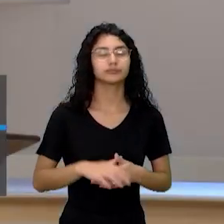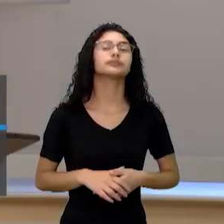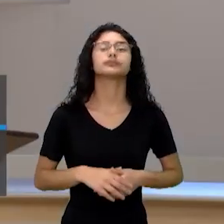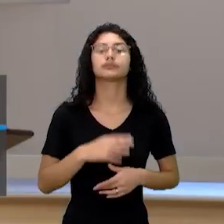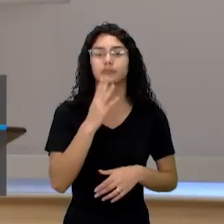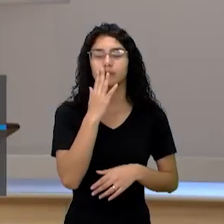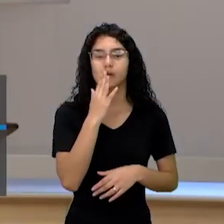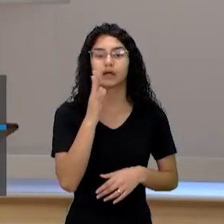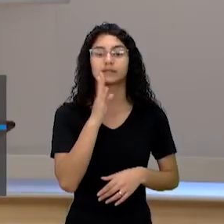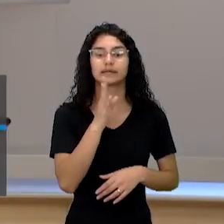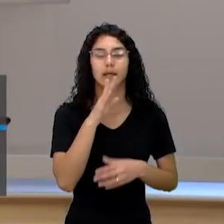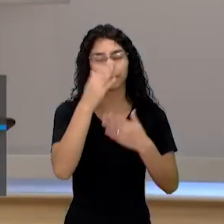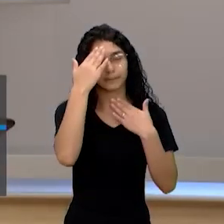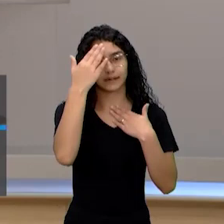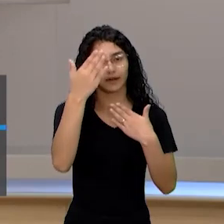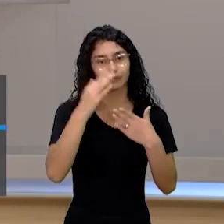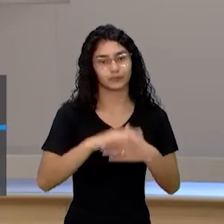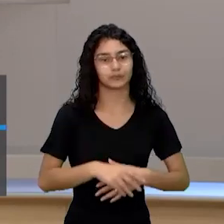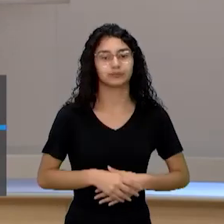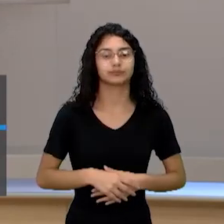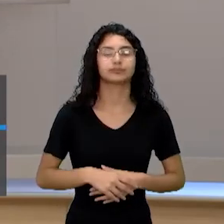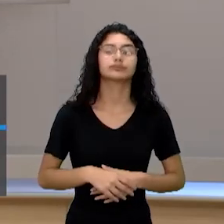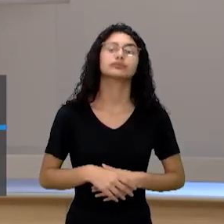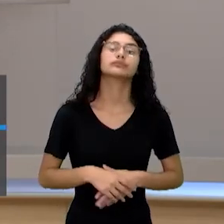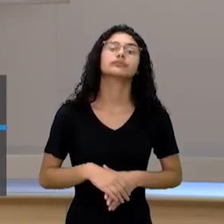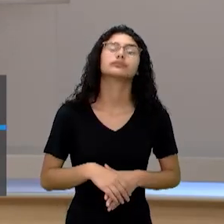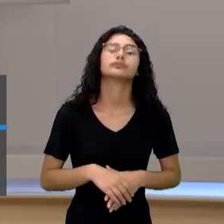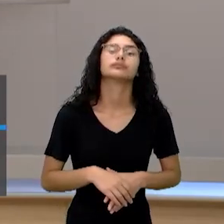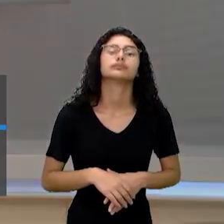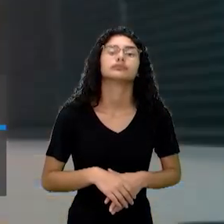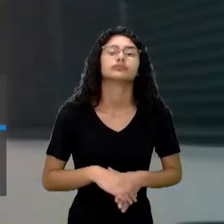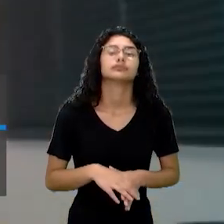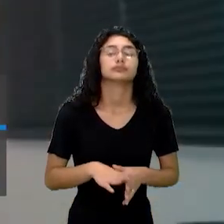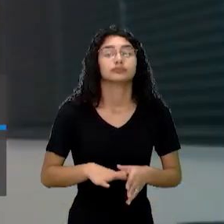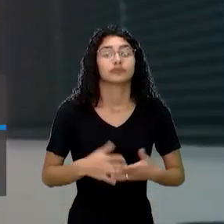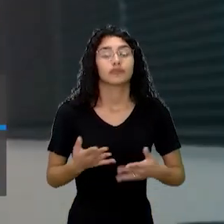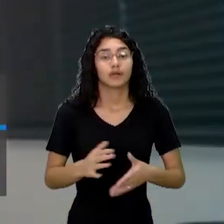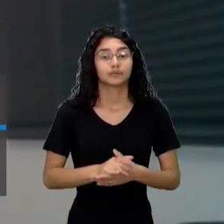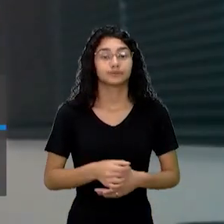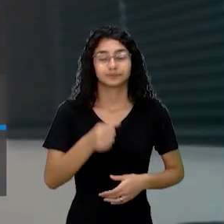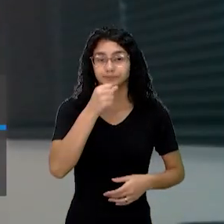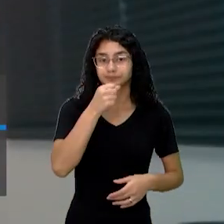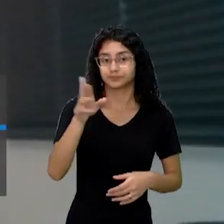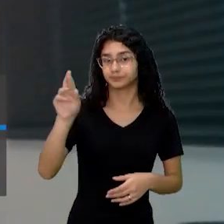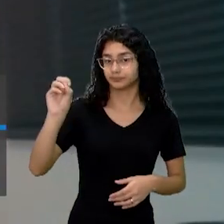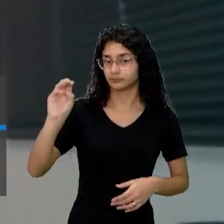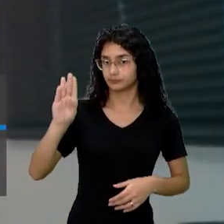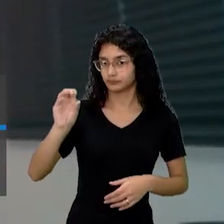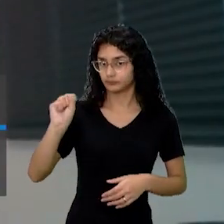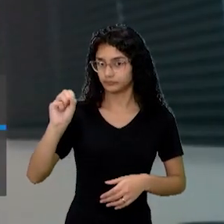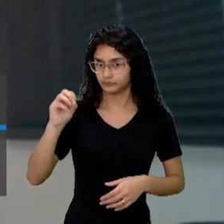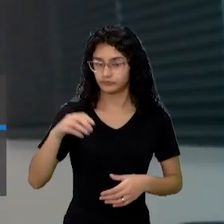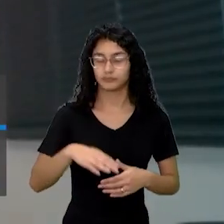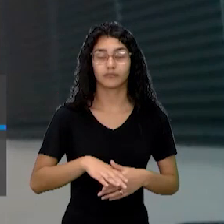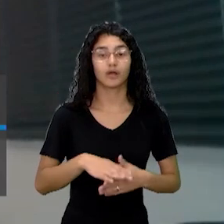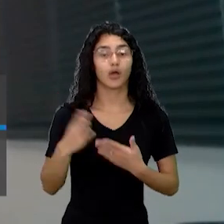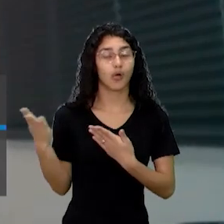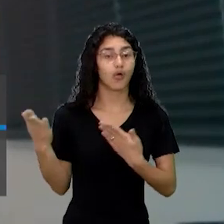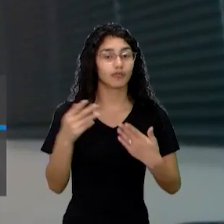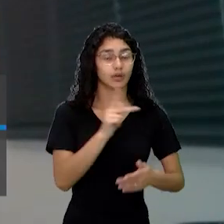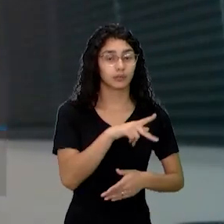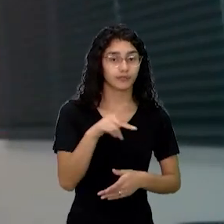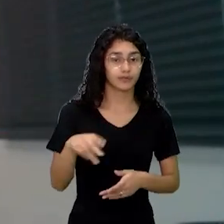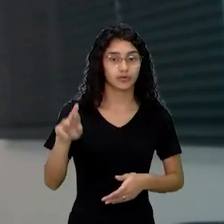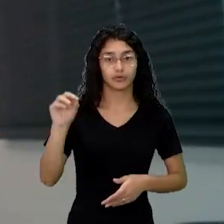Legal, Denise, obrigado. Bom, então vamos ao depoimento do Robson, né? Eu convidei o professor